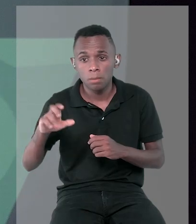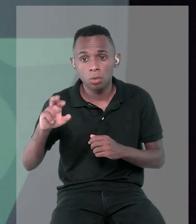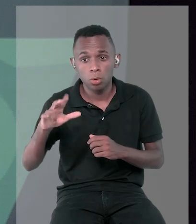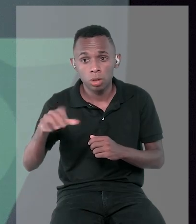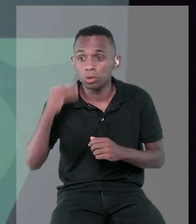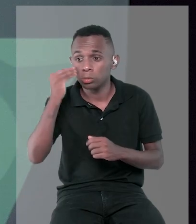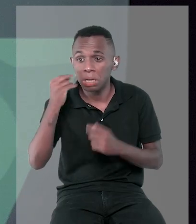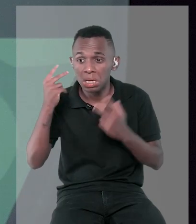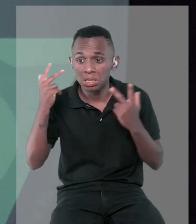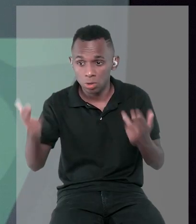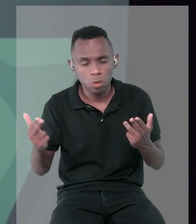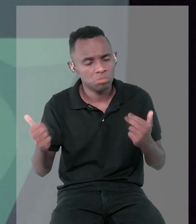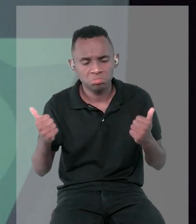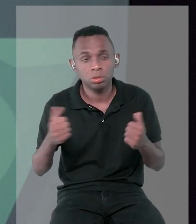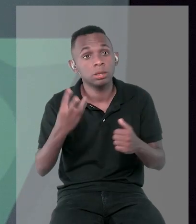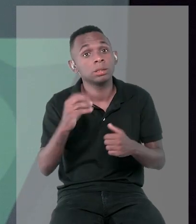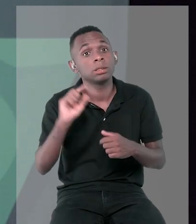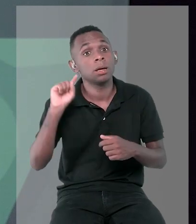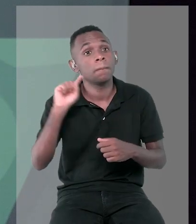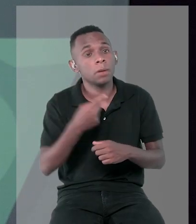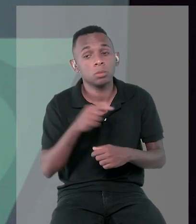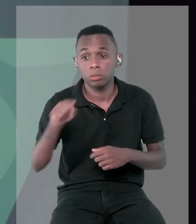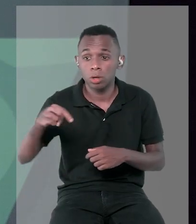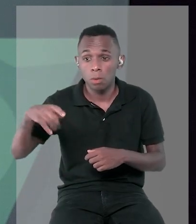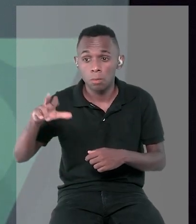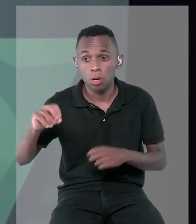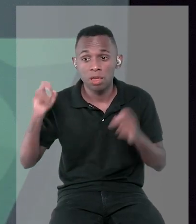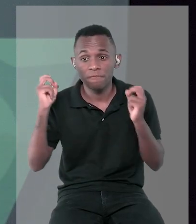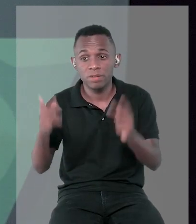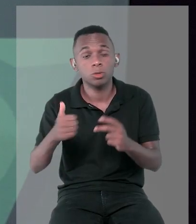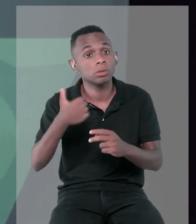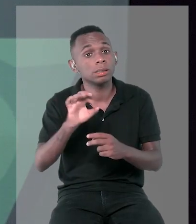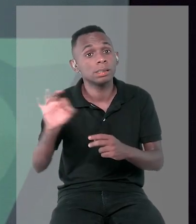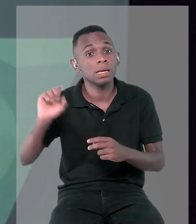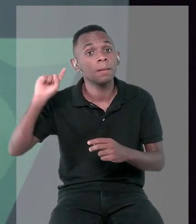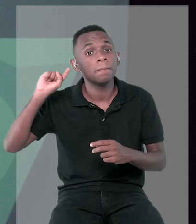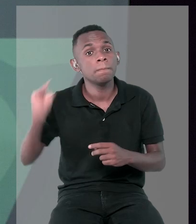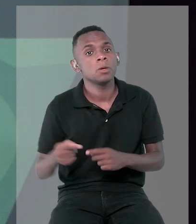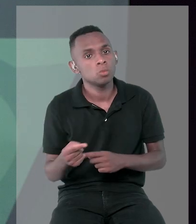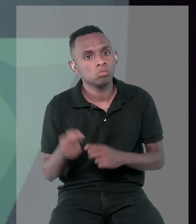para mim. A tiragem era de 30.000. O Murilo chegou a vender 100.000 exemplares.